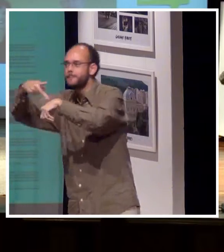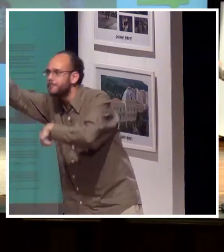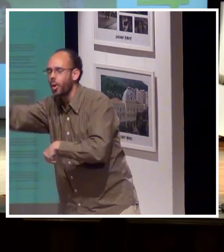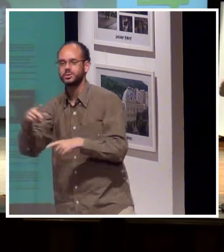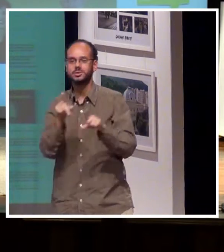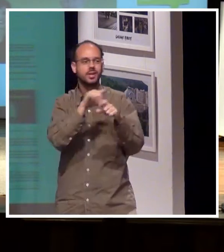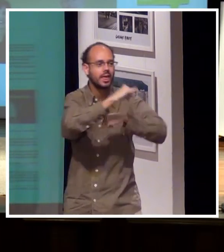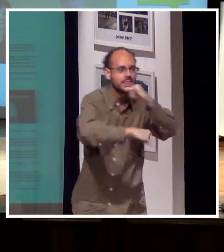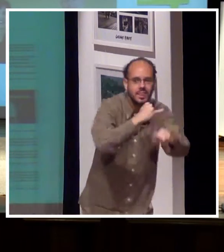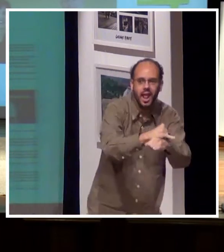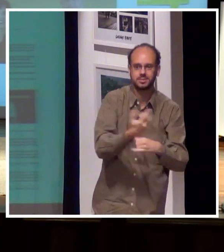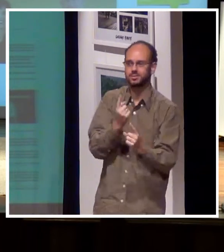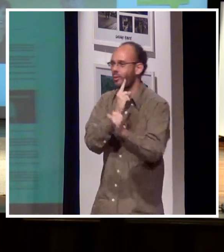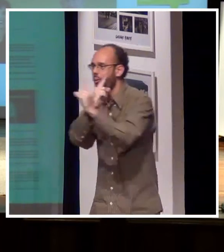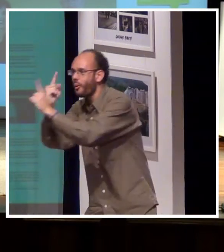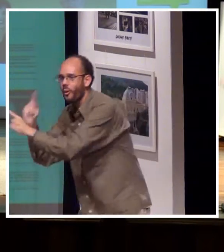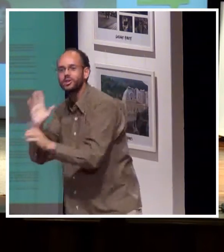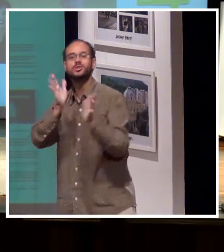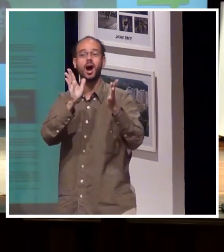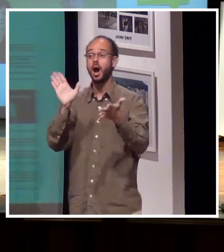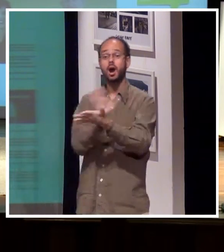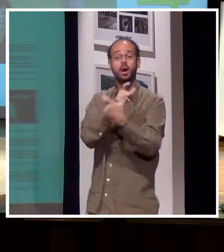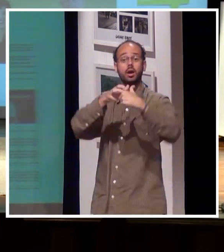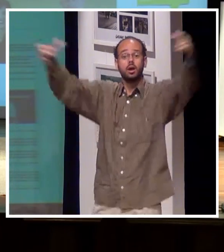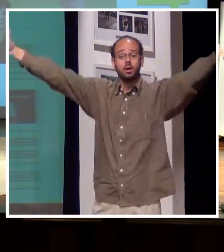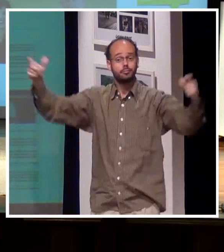Foi um tema difícil para surdos e ouvintes,